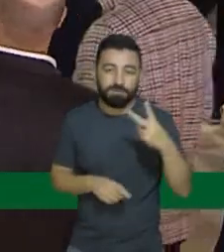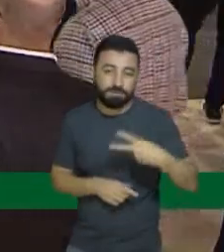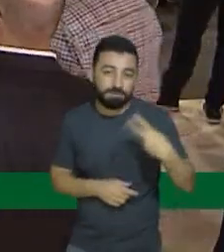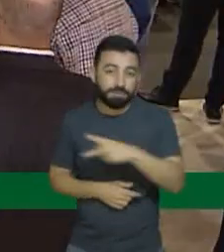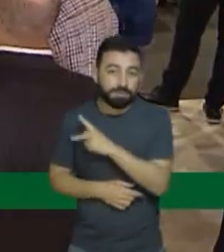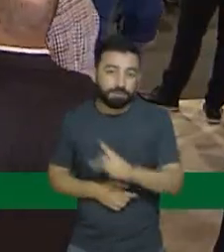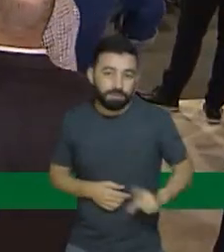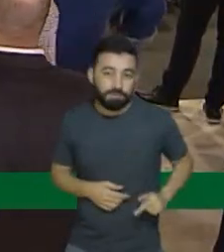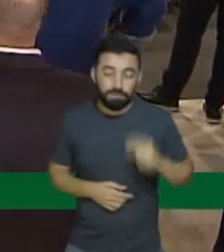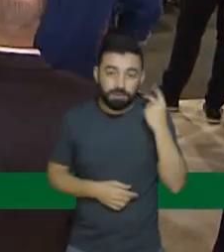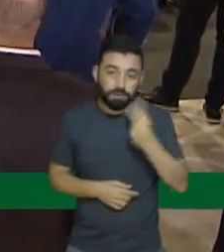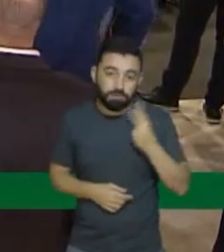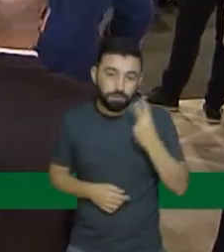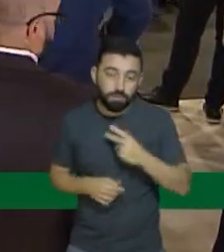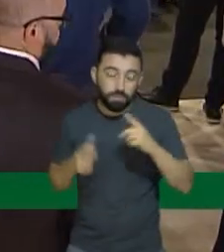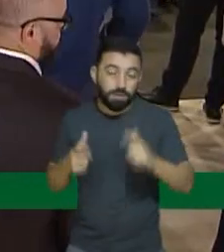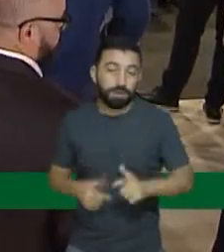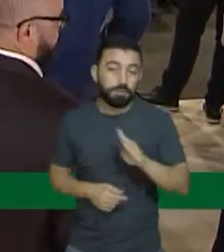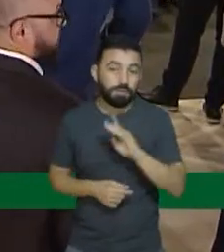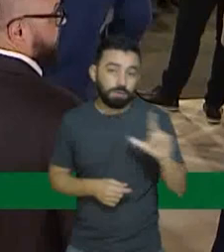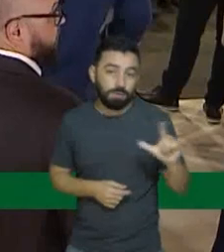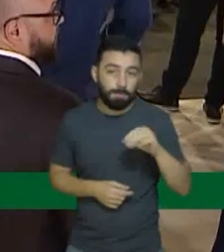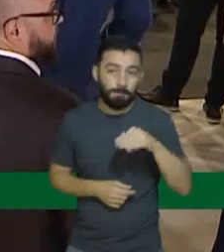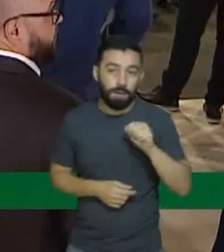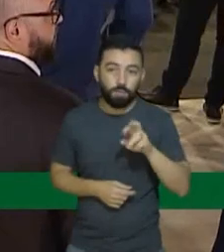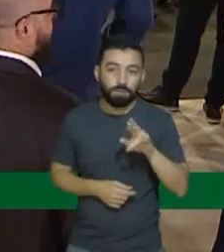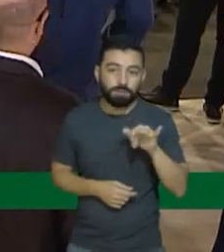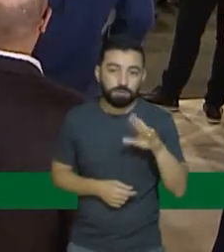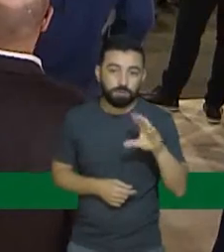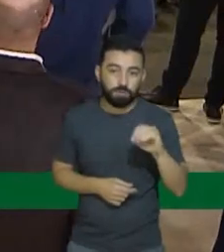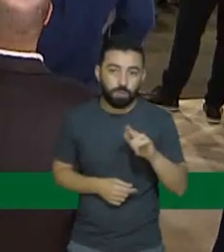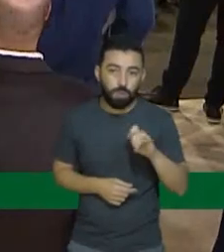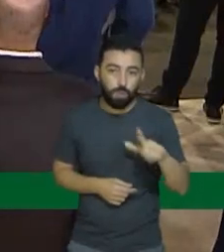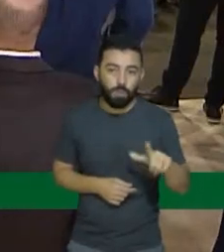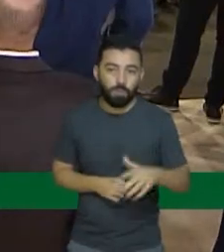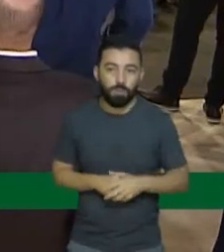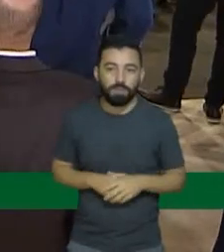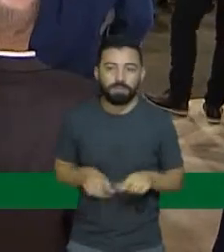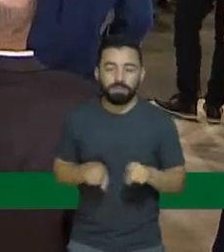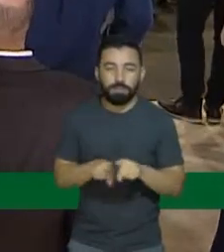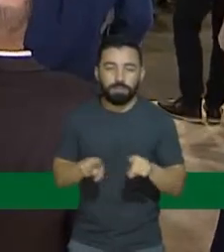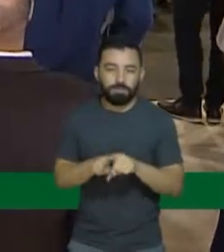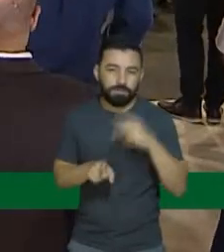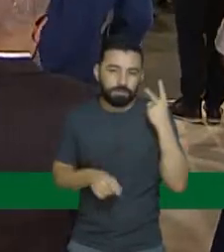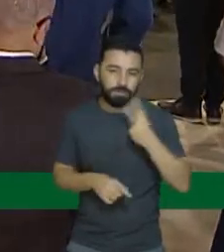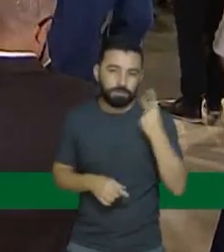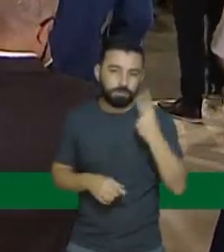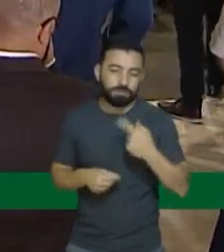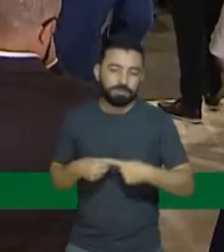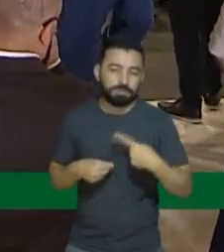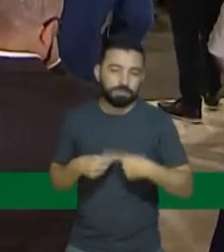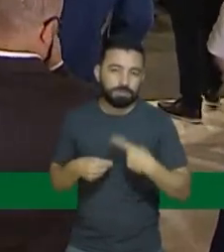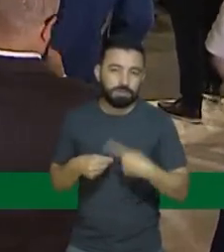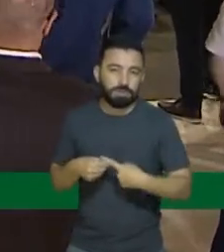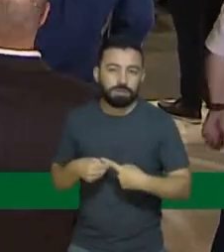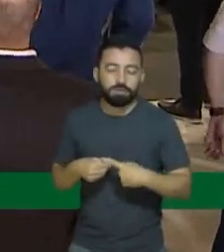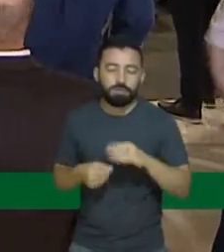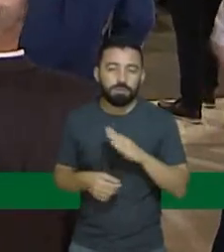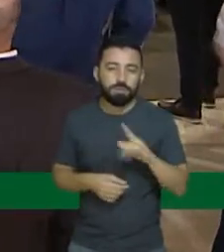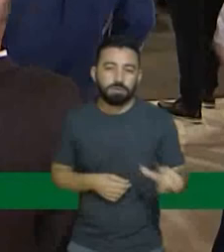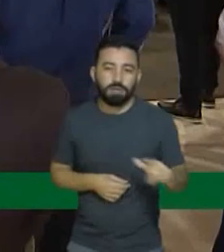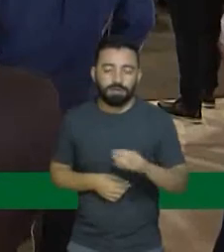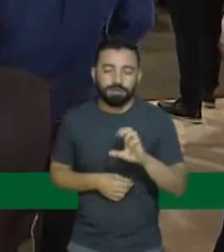vereadores do município de Blumenau Maurício Gol vereadora do município de Blumenau Cristiane